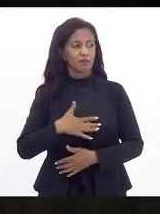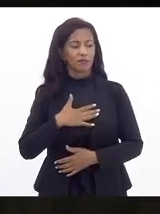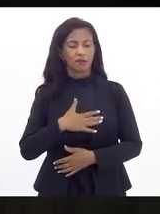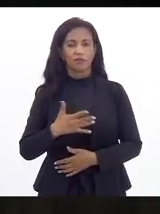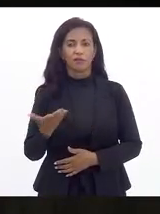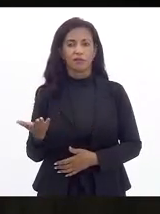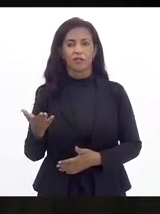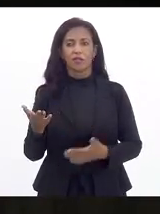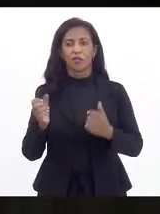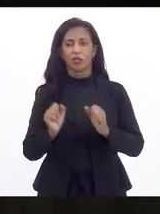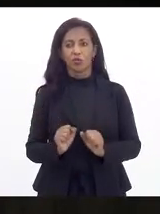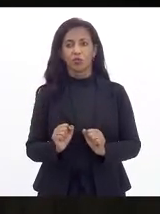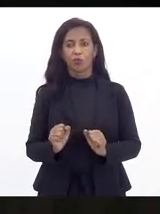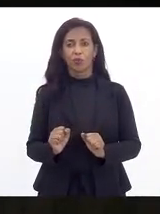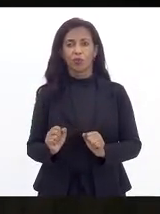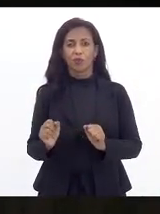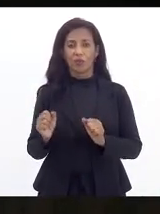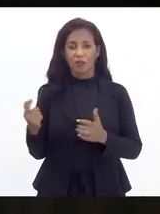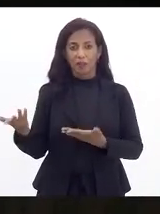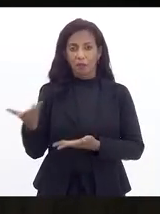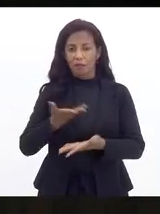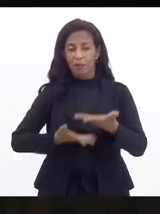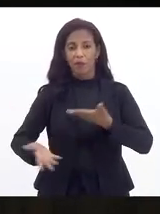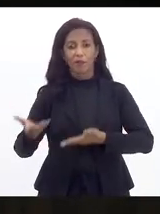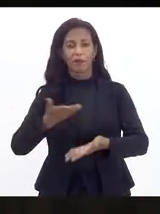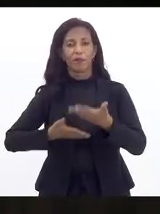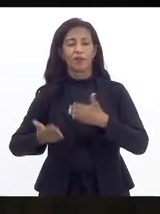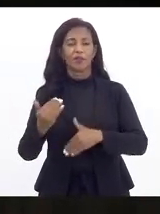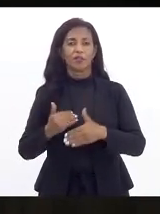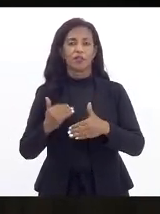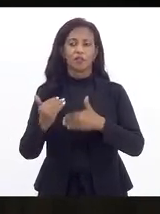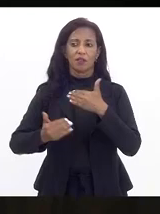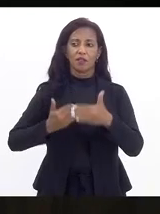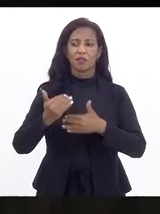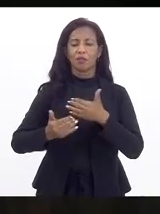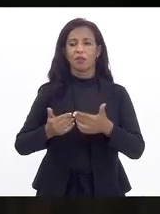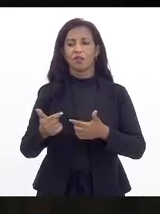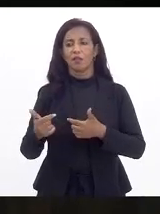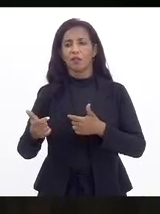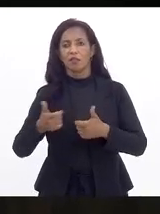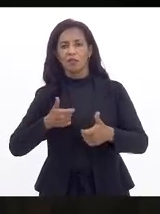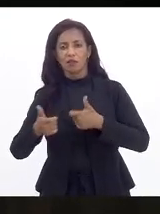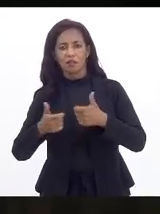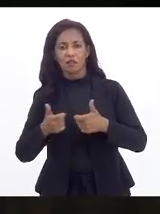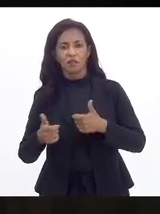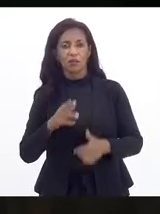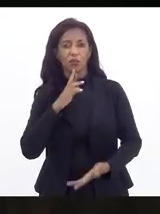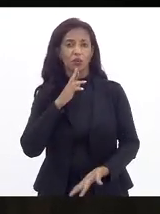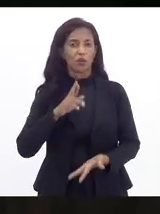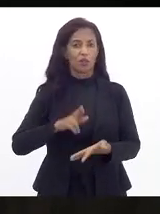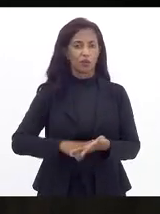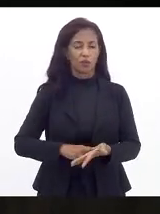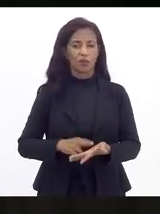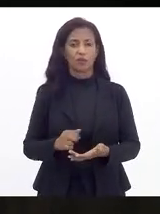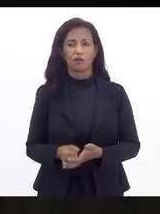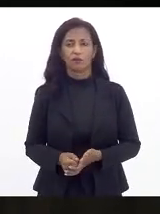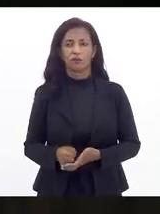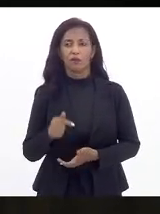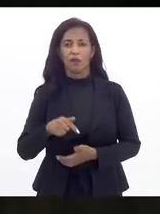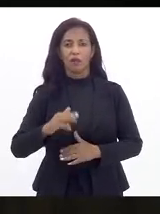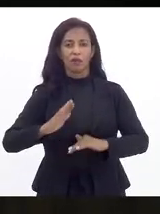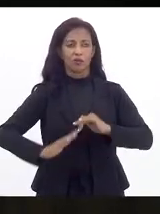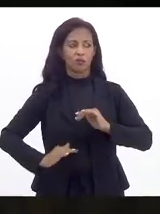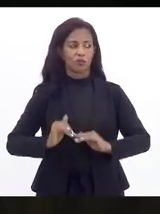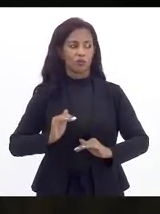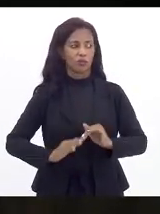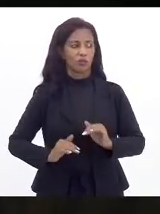Lucinha, de podermos ter feito parte disso, desse processo, dessa luta histórica e do reconhecimento a esses